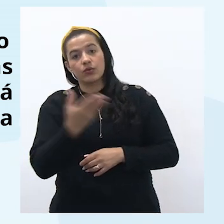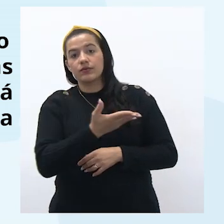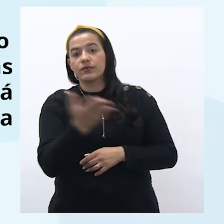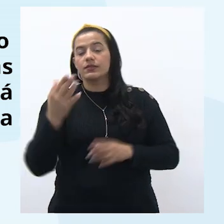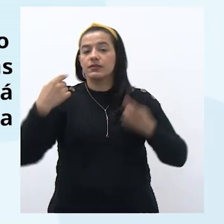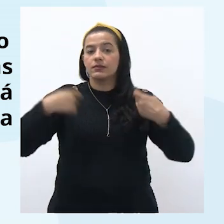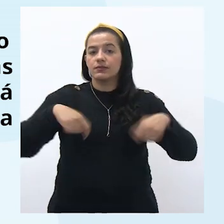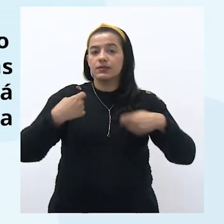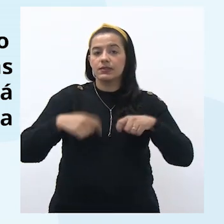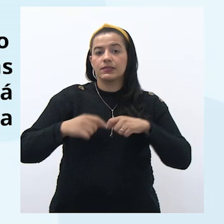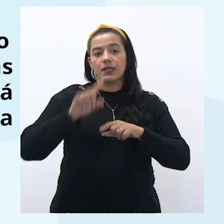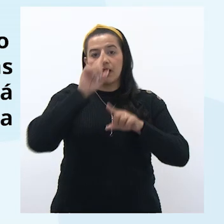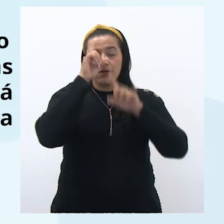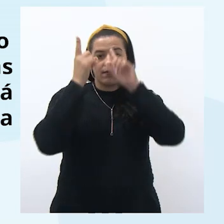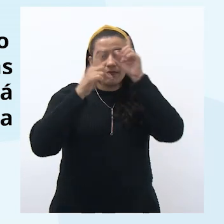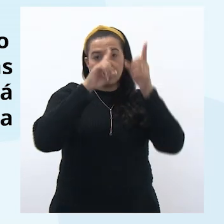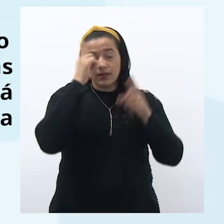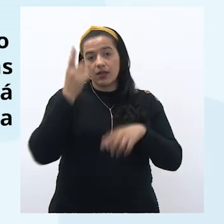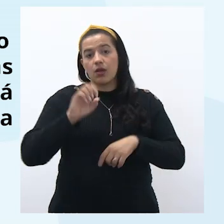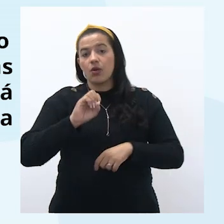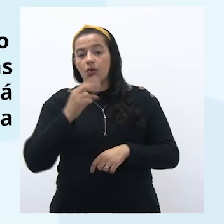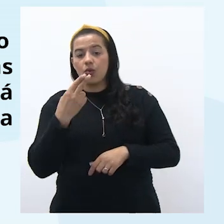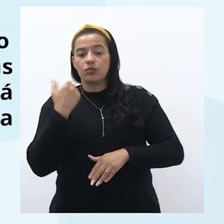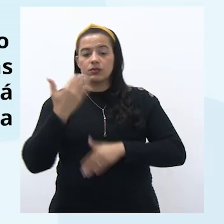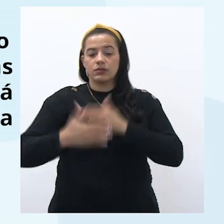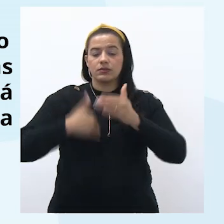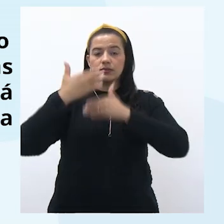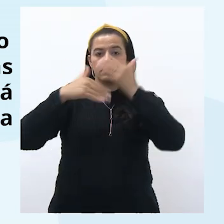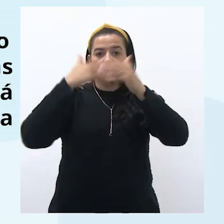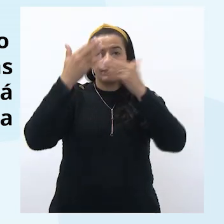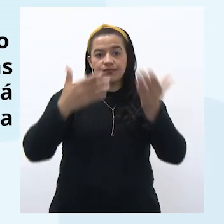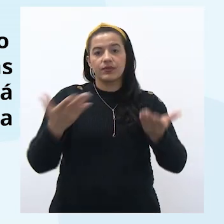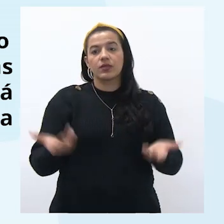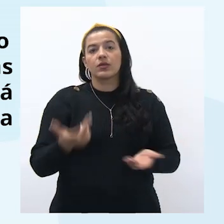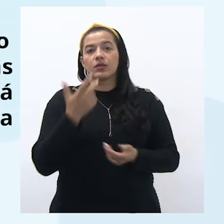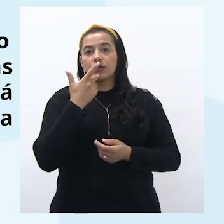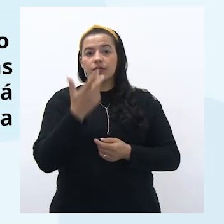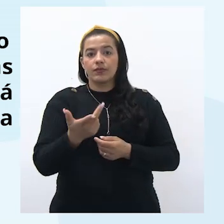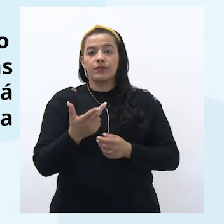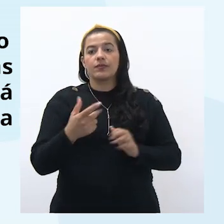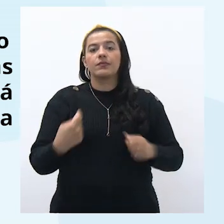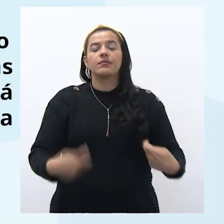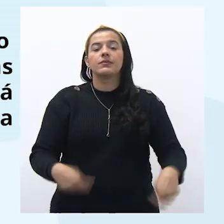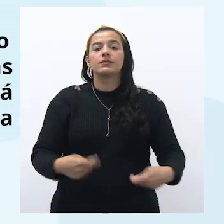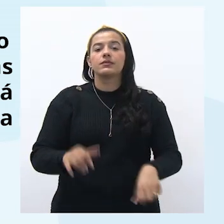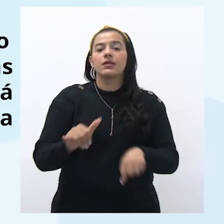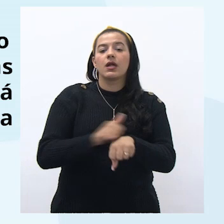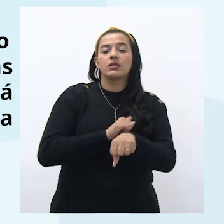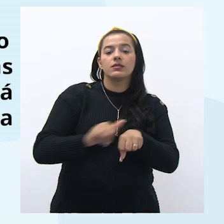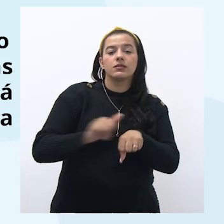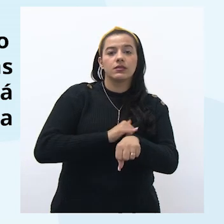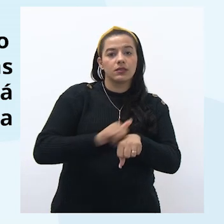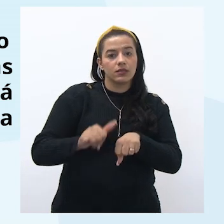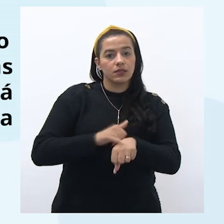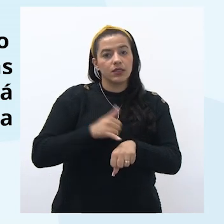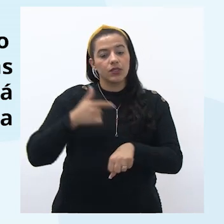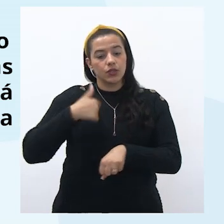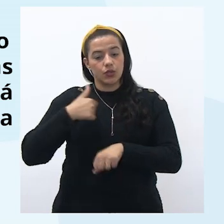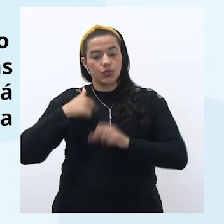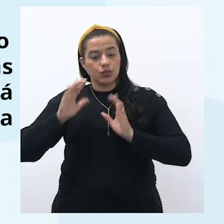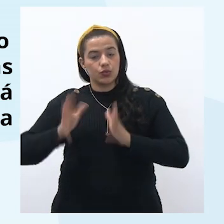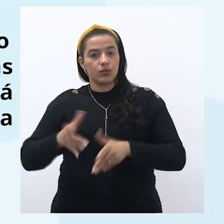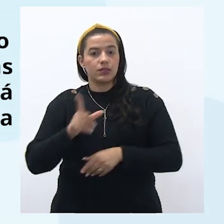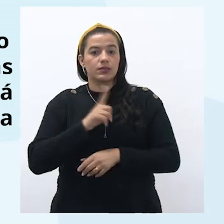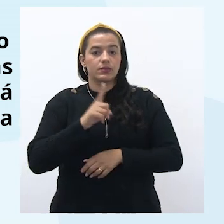precisa criar ou desenvolver. Então, quando eu estou falando opções, vamos pensar estratégias que eu já